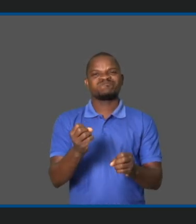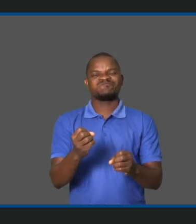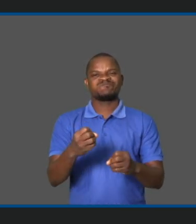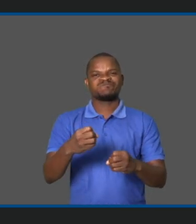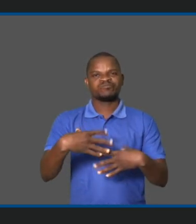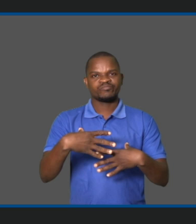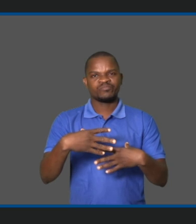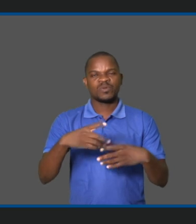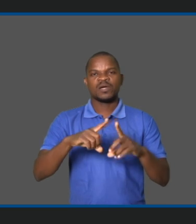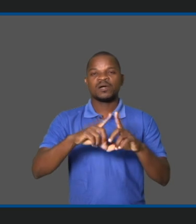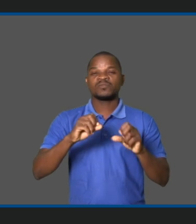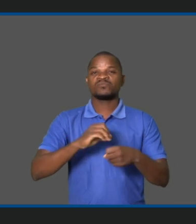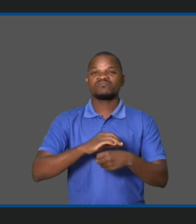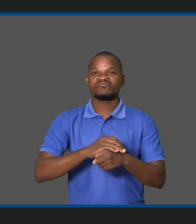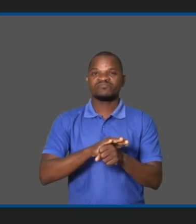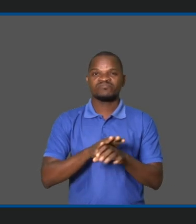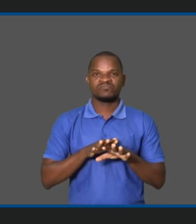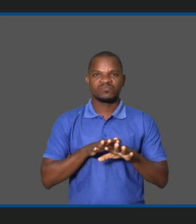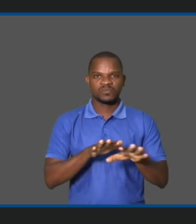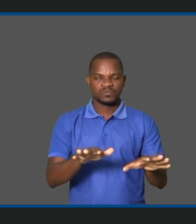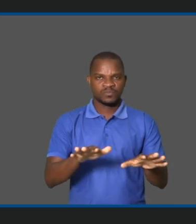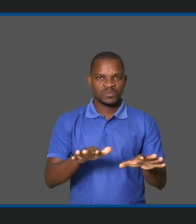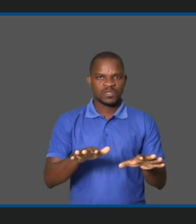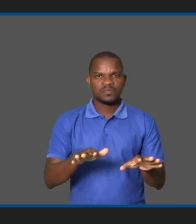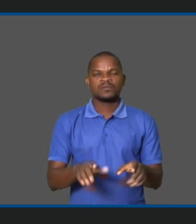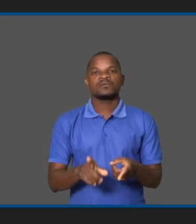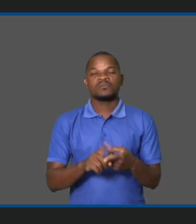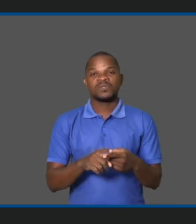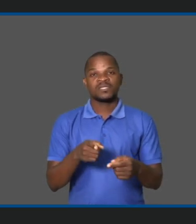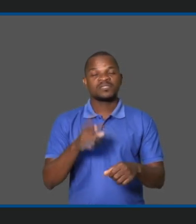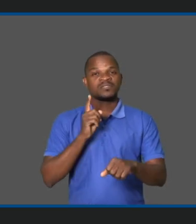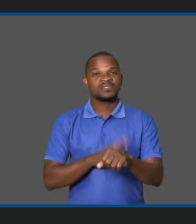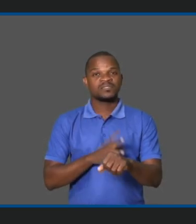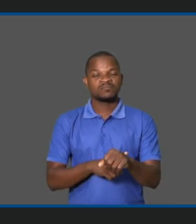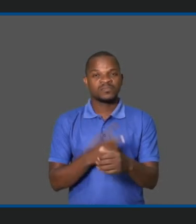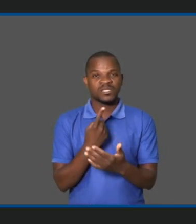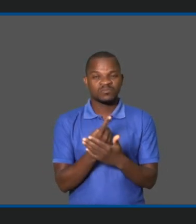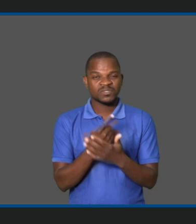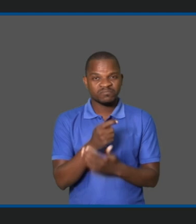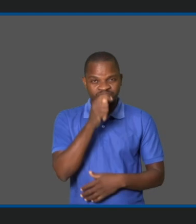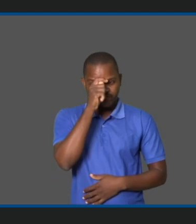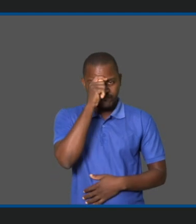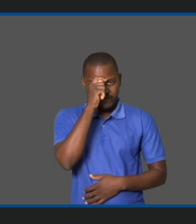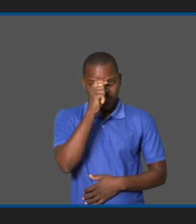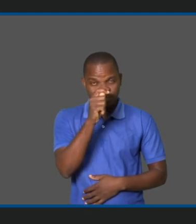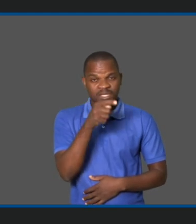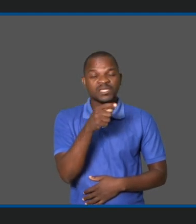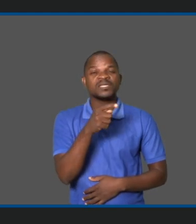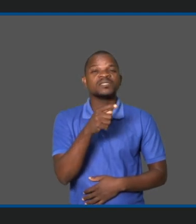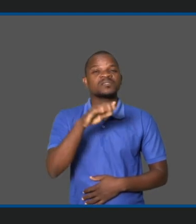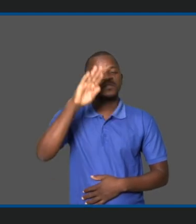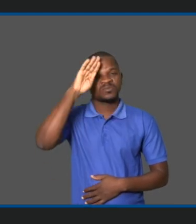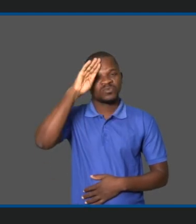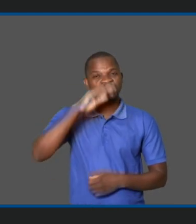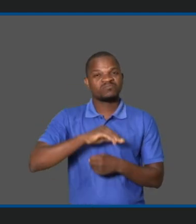um período em que temos que levar muito a sério a doença, porque está a matar, mas do que matar está a criar prejuízos